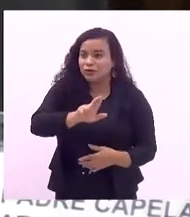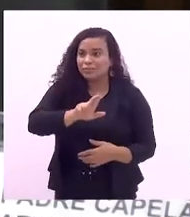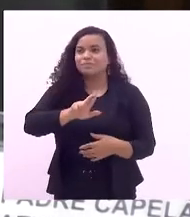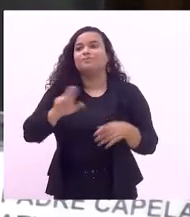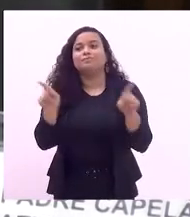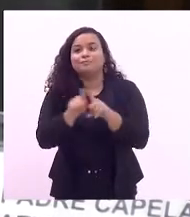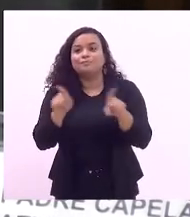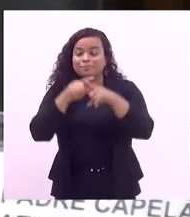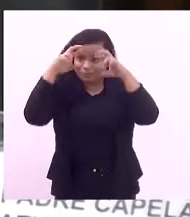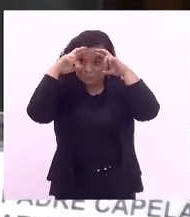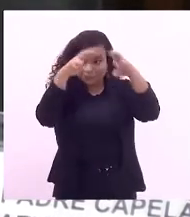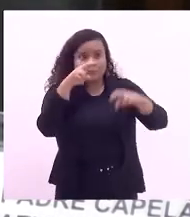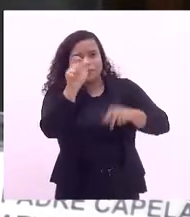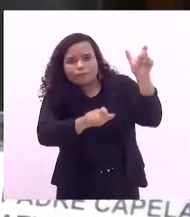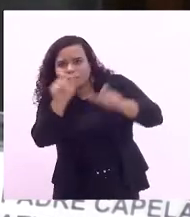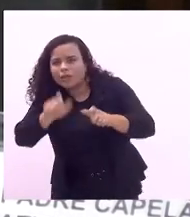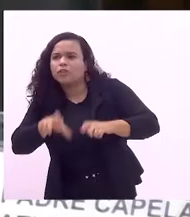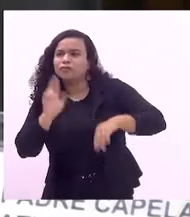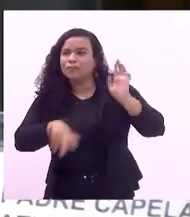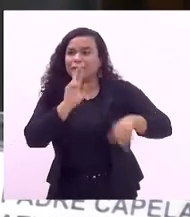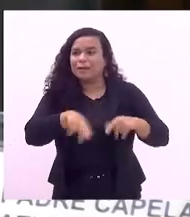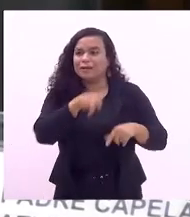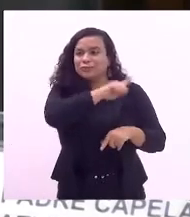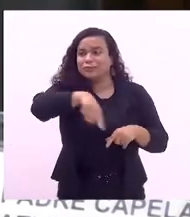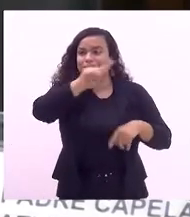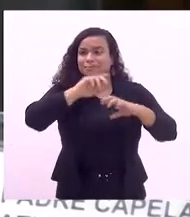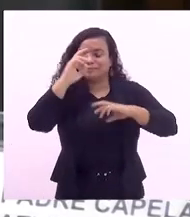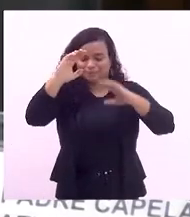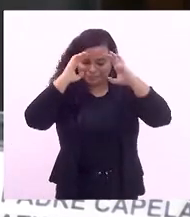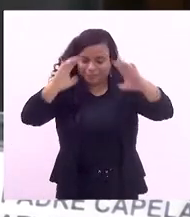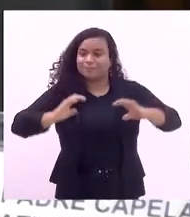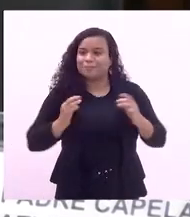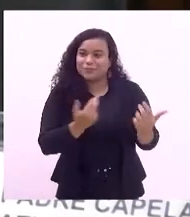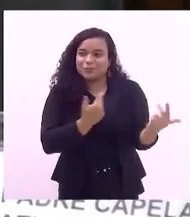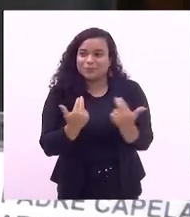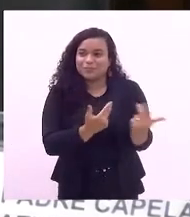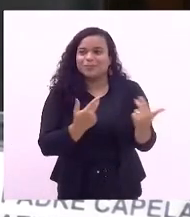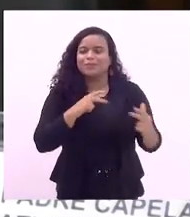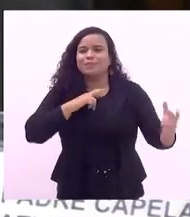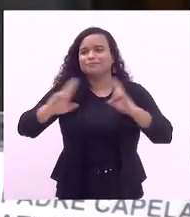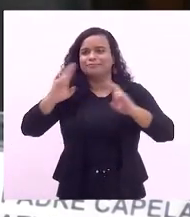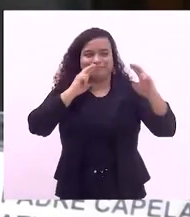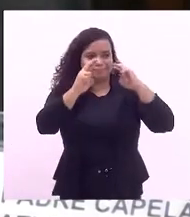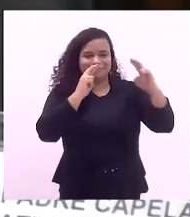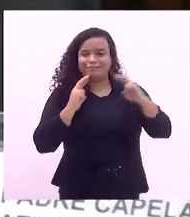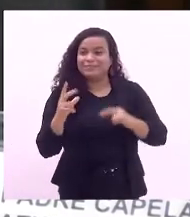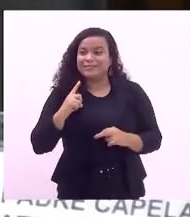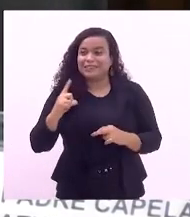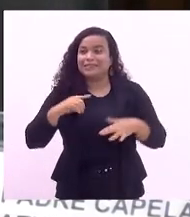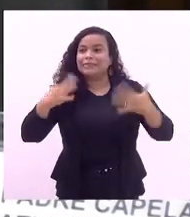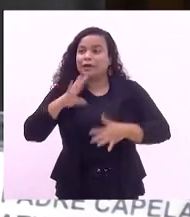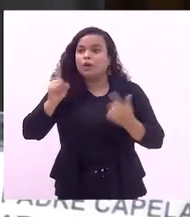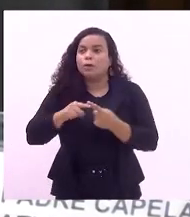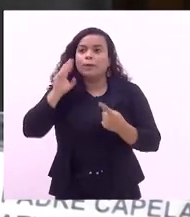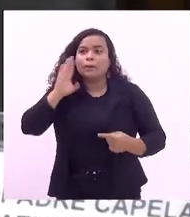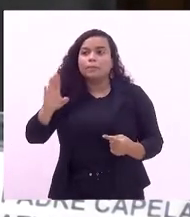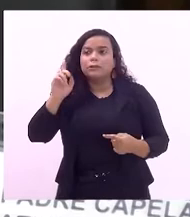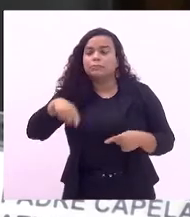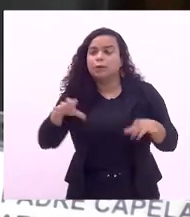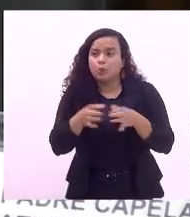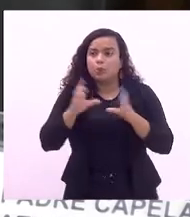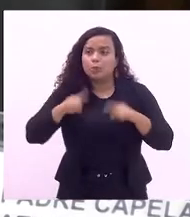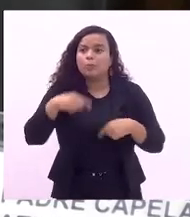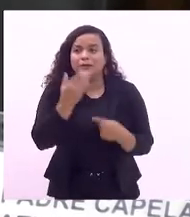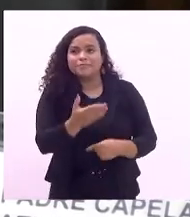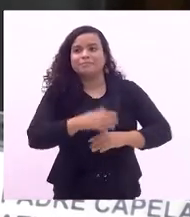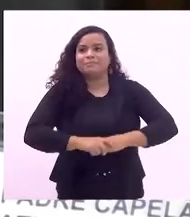respeitar o diferente o diferente vai respeitar você também então eu acho que o objetivo principal do Conselho